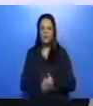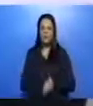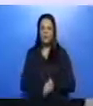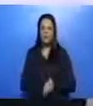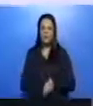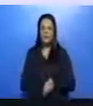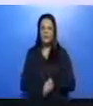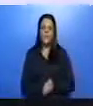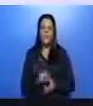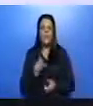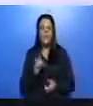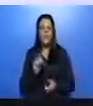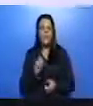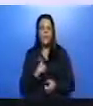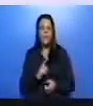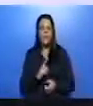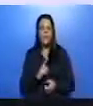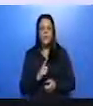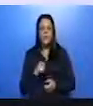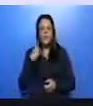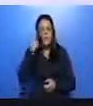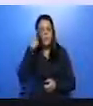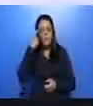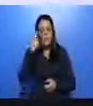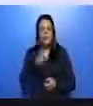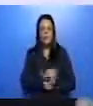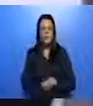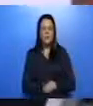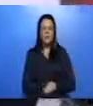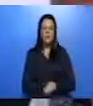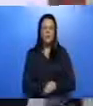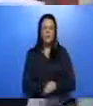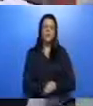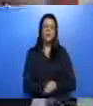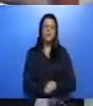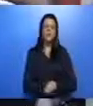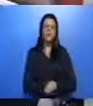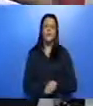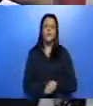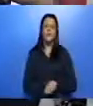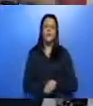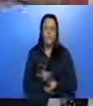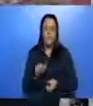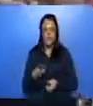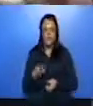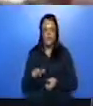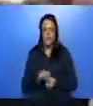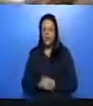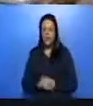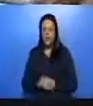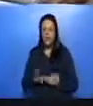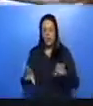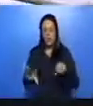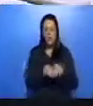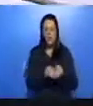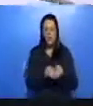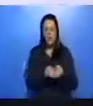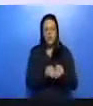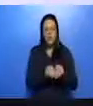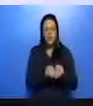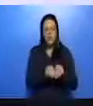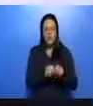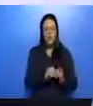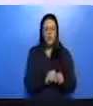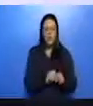é isso que nós temos que pensar. Completa o sentido do substantivo abstrato certeza e não o verbo ter. E